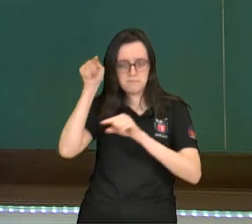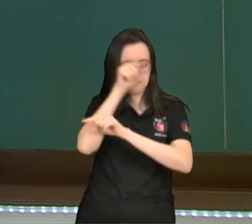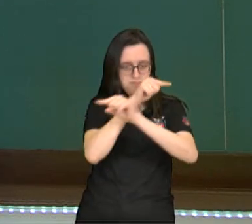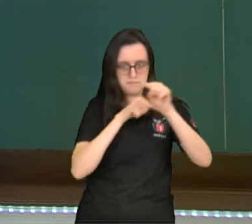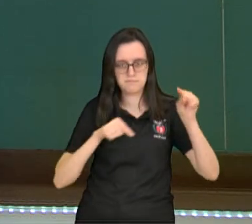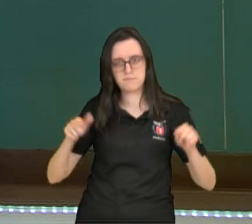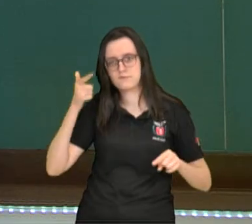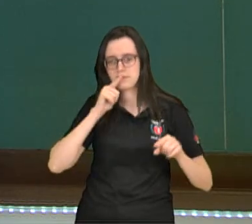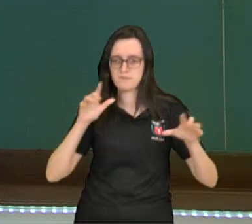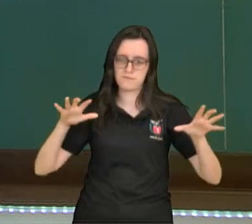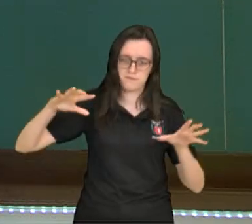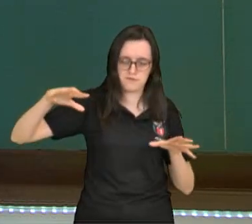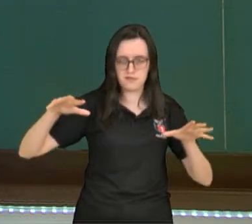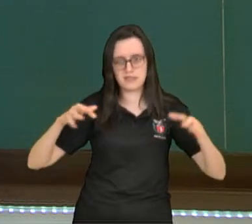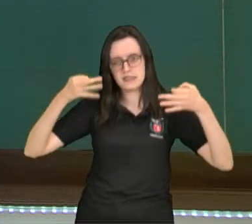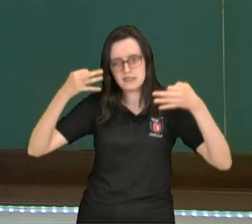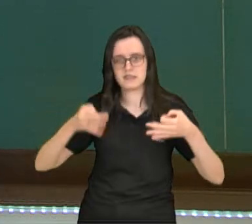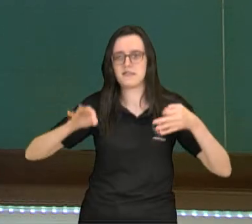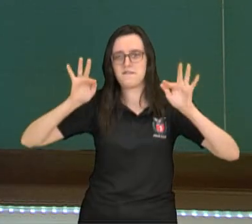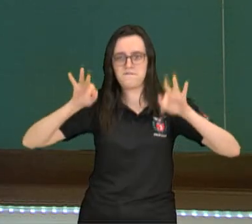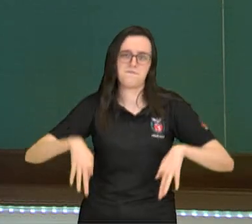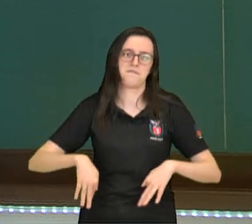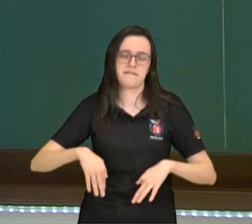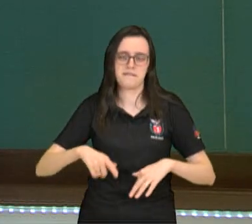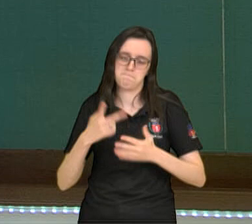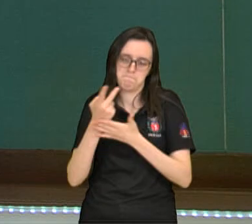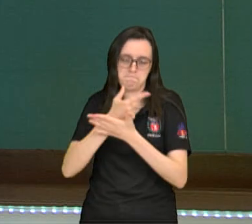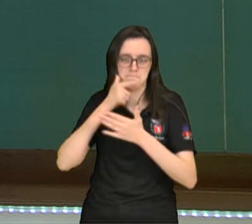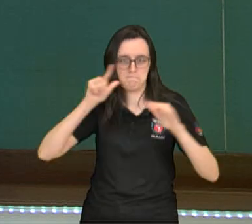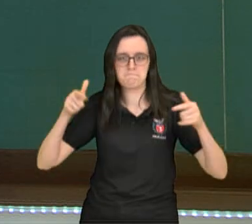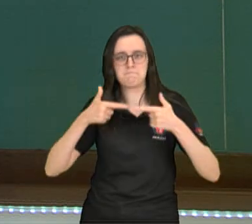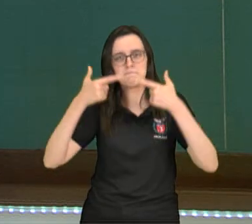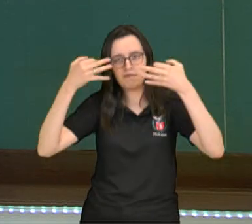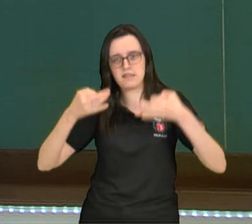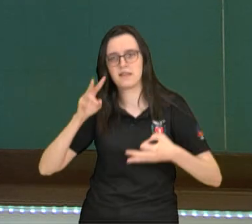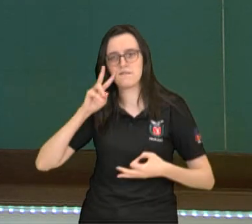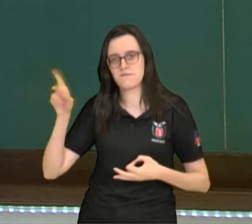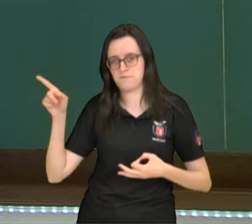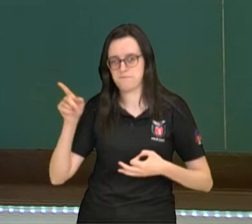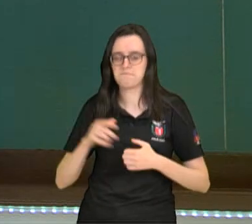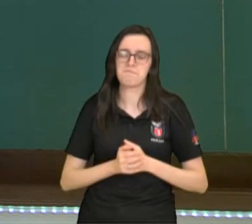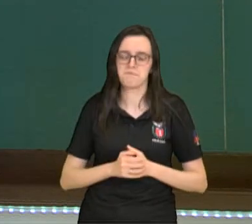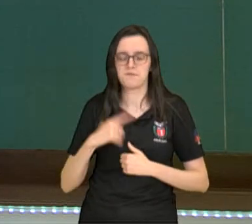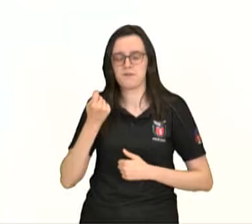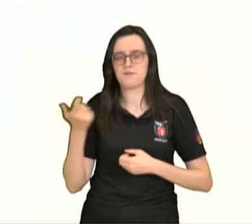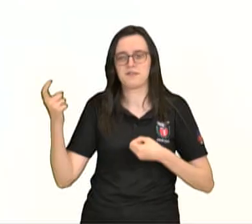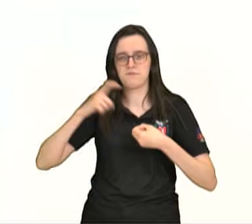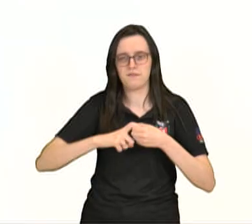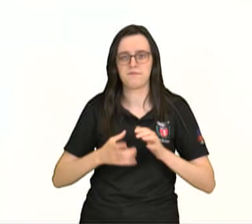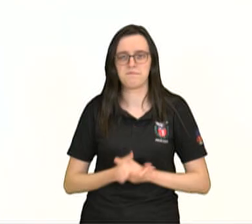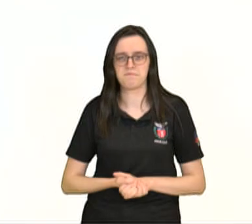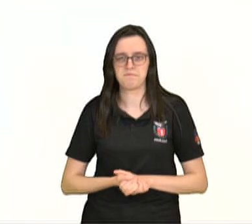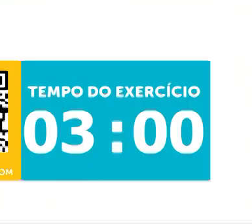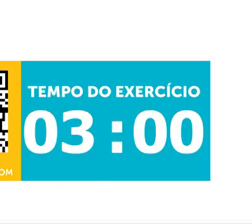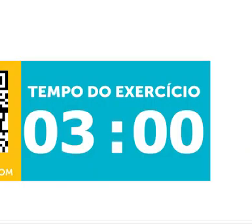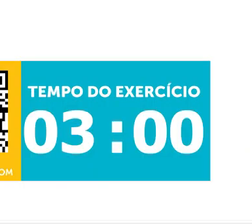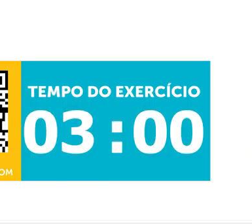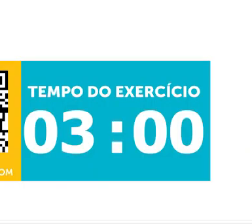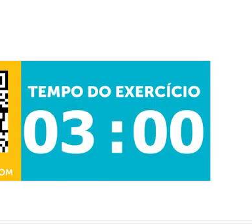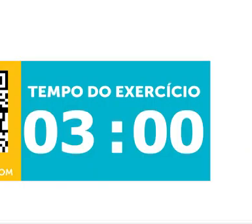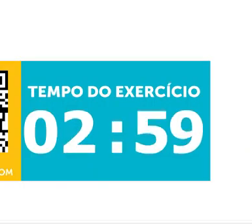vão encaixando lá até finalizar essa rosa dos ventos conforme vocês estão aí em casa. Nós já voltamos.